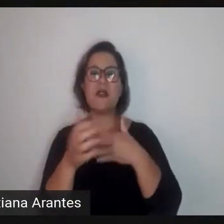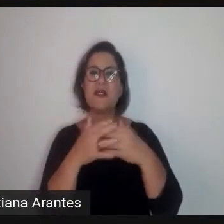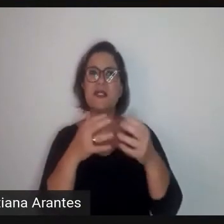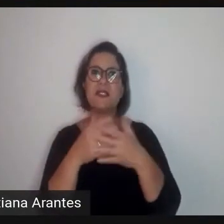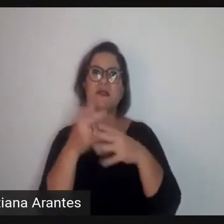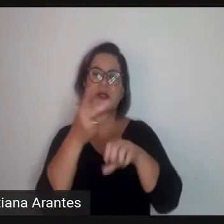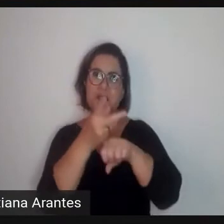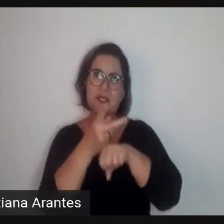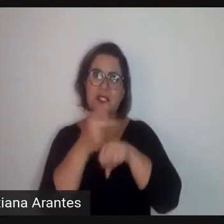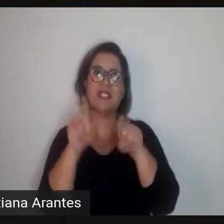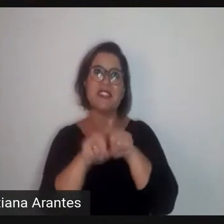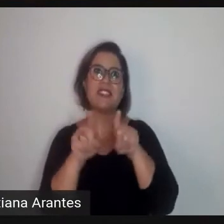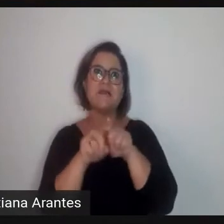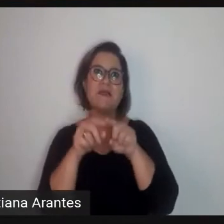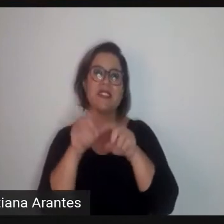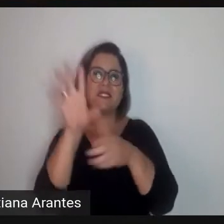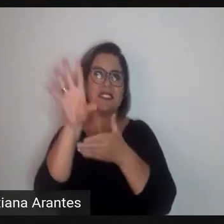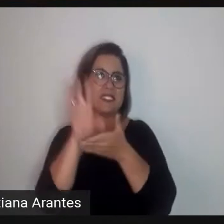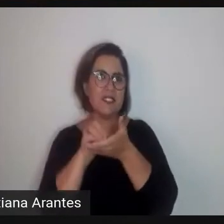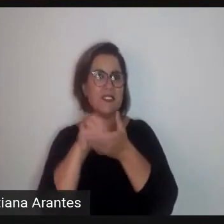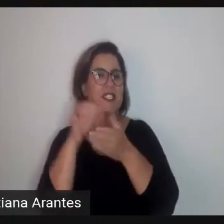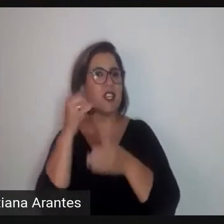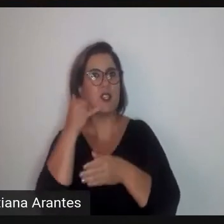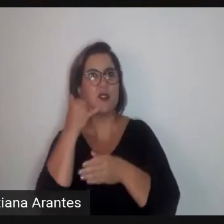disponibilizar também o telefone